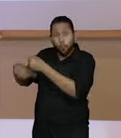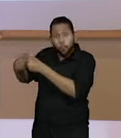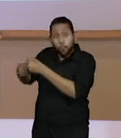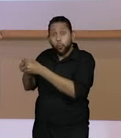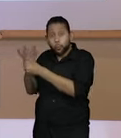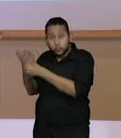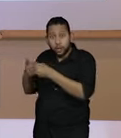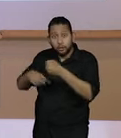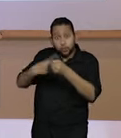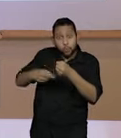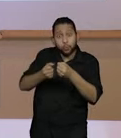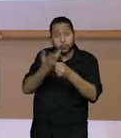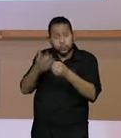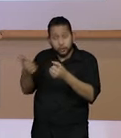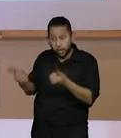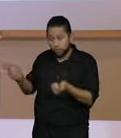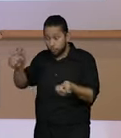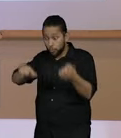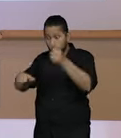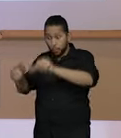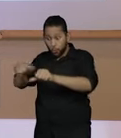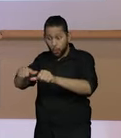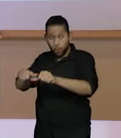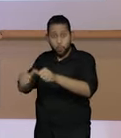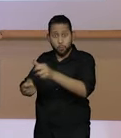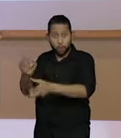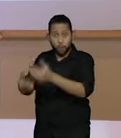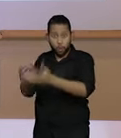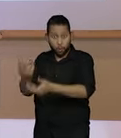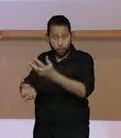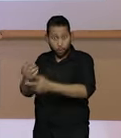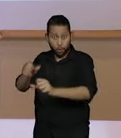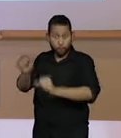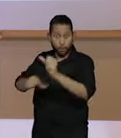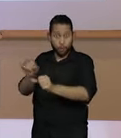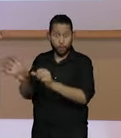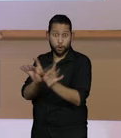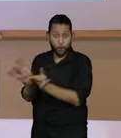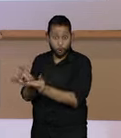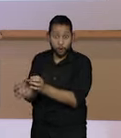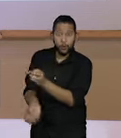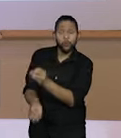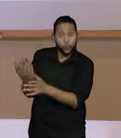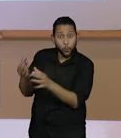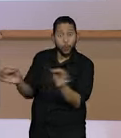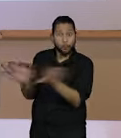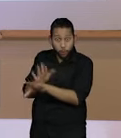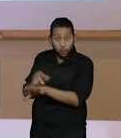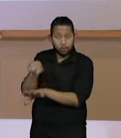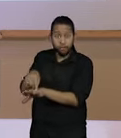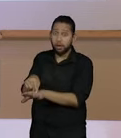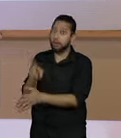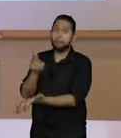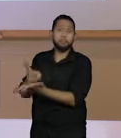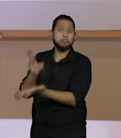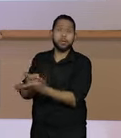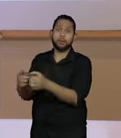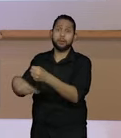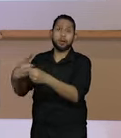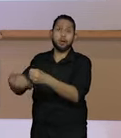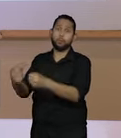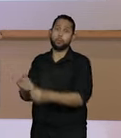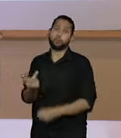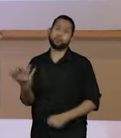dos produtos da nossa reação química. Este conteúdo, onde a gente vai usar